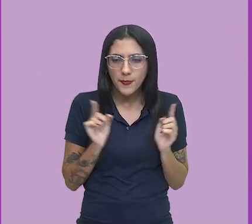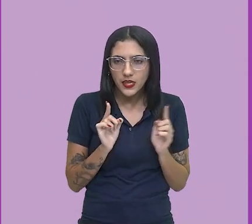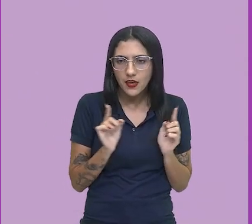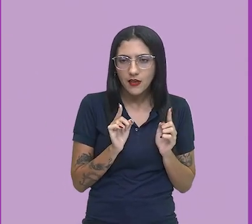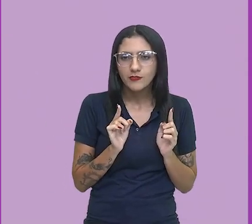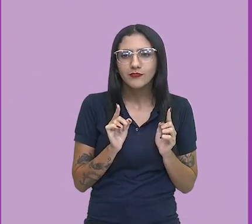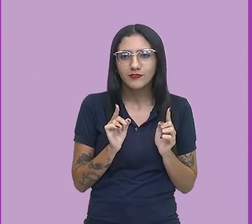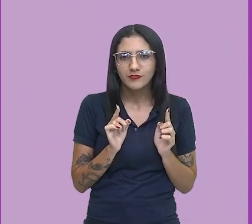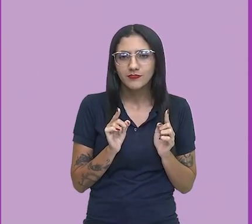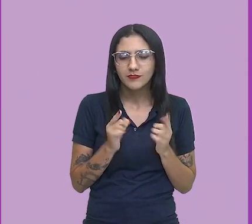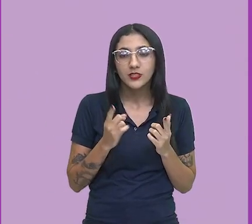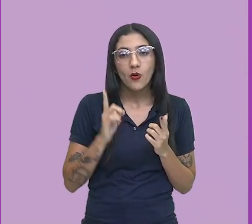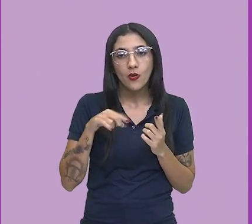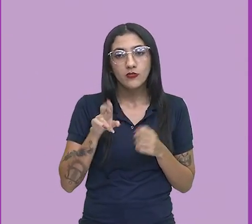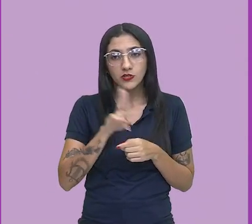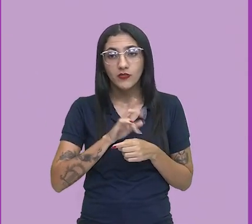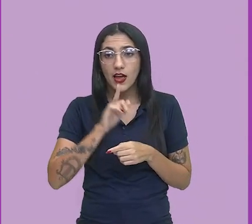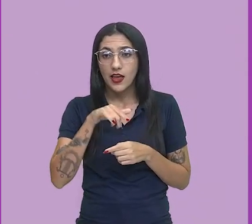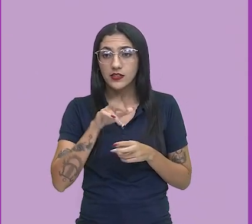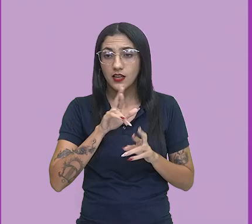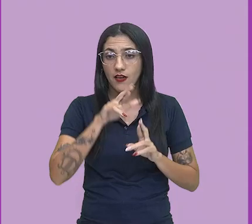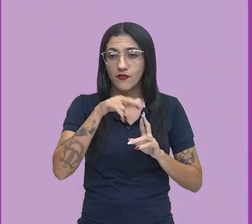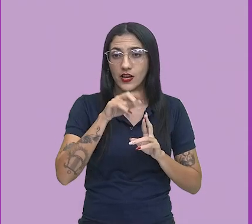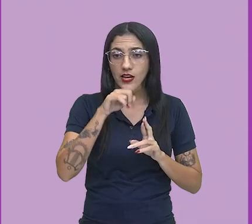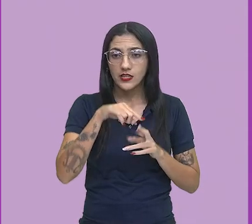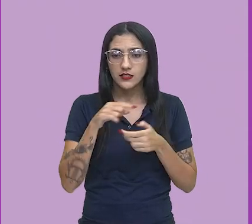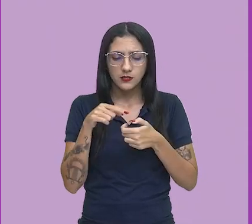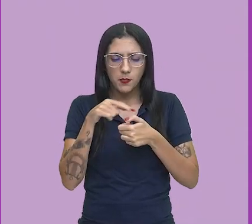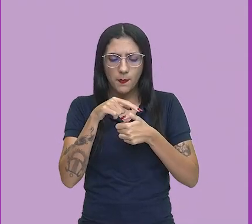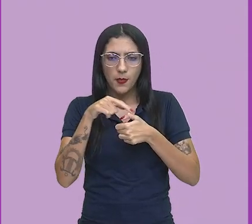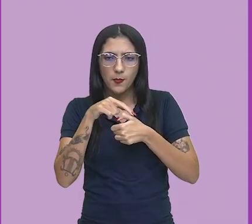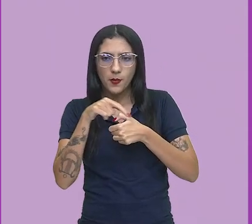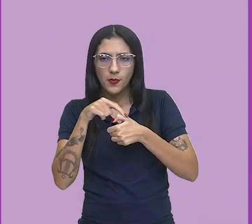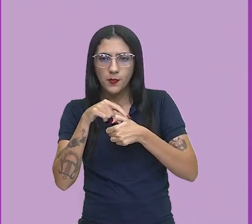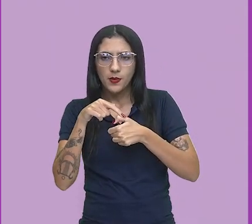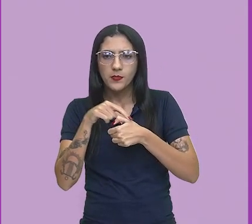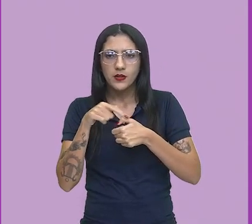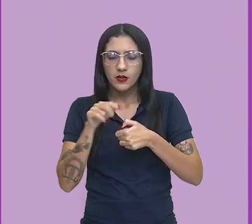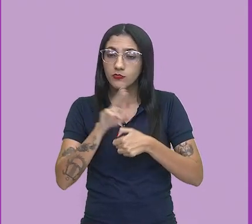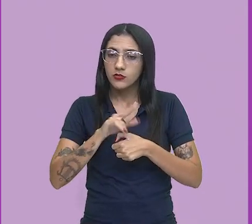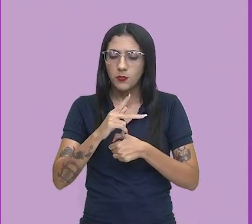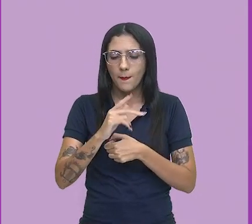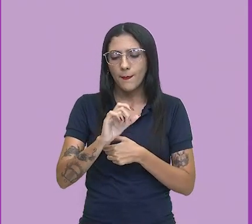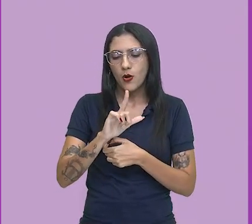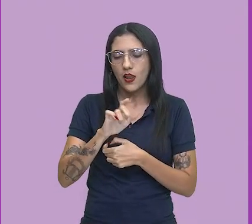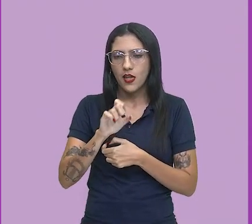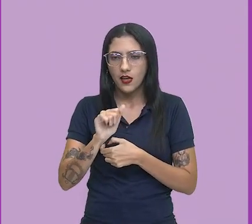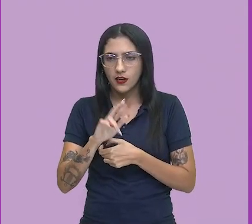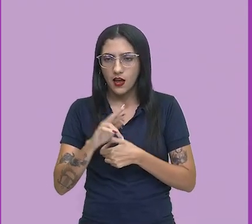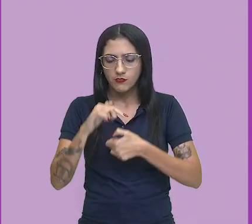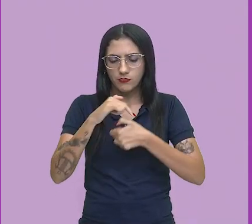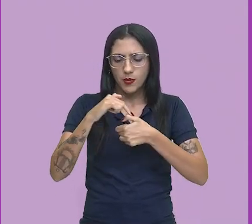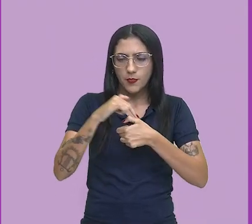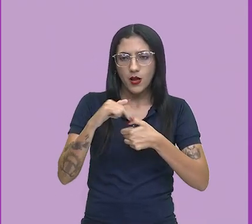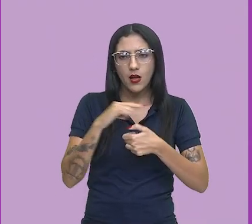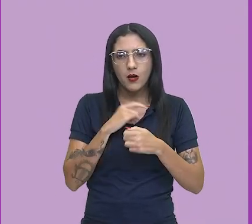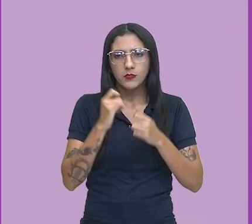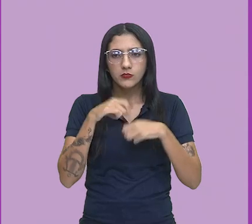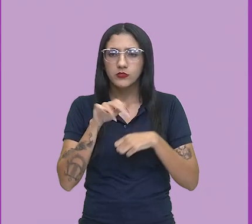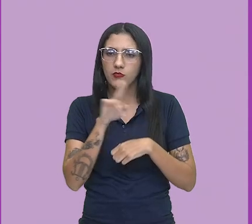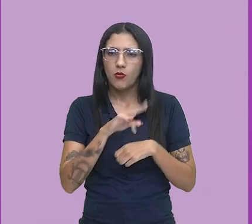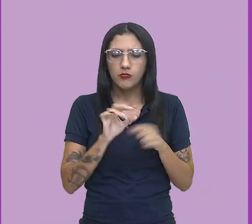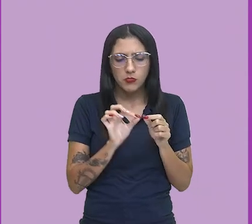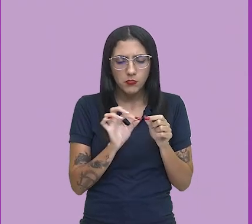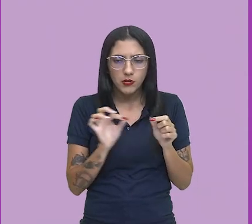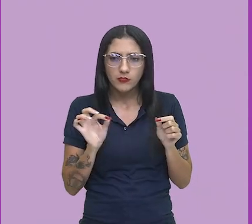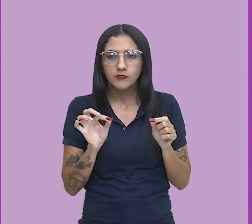eles usavam como referência essa parte do corpo, né? Do nosso dedo aqui, do polegar, para realizar